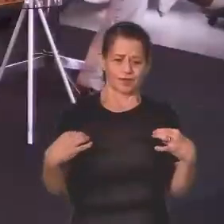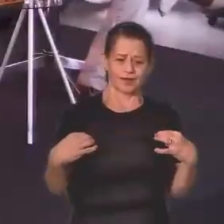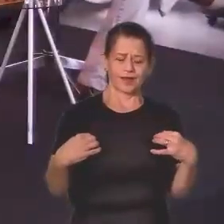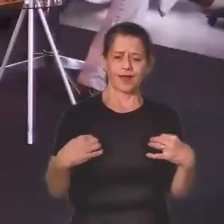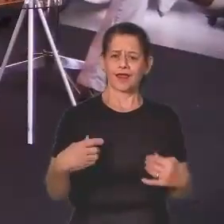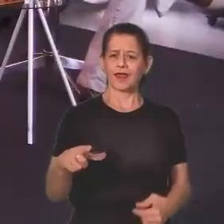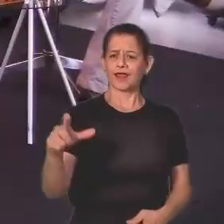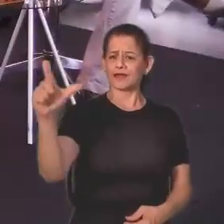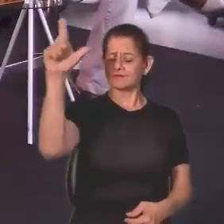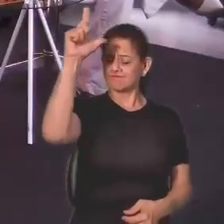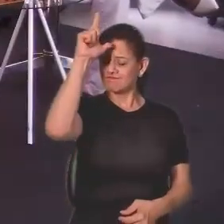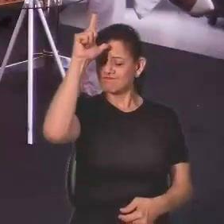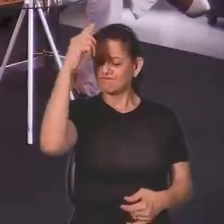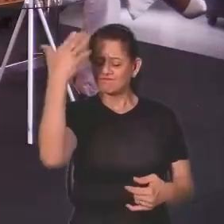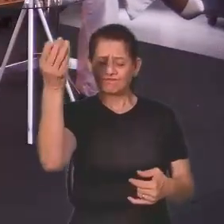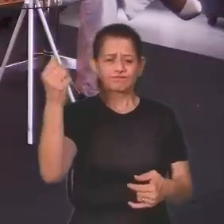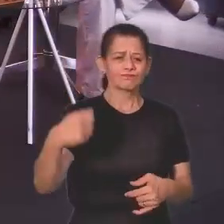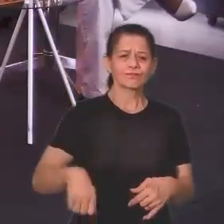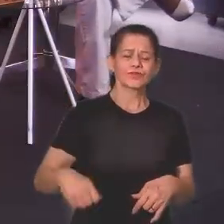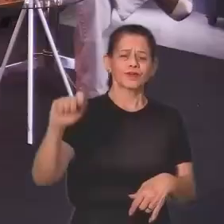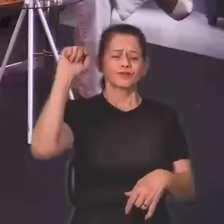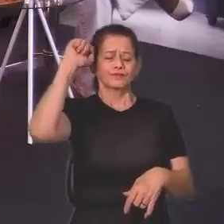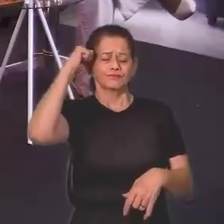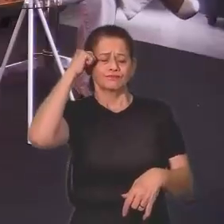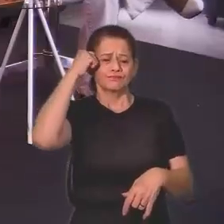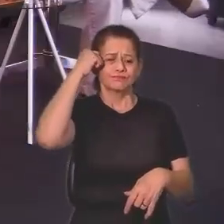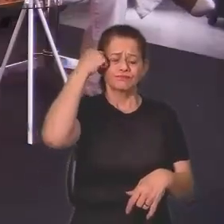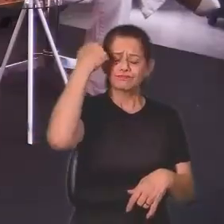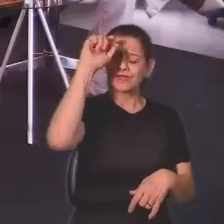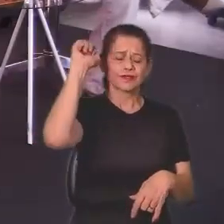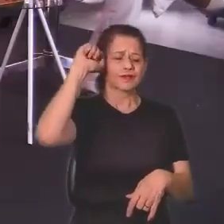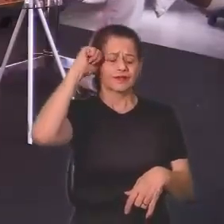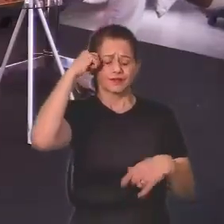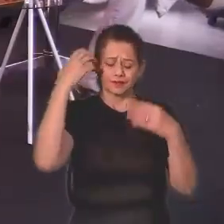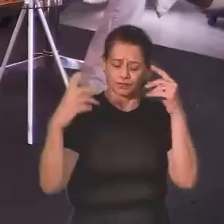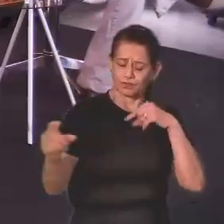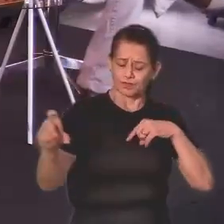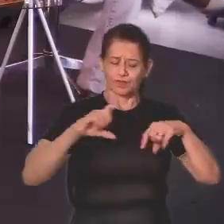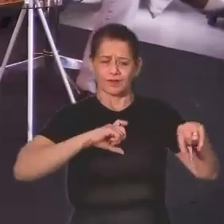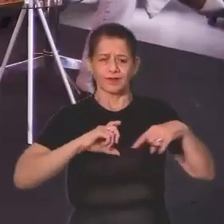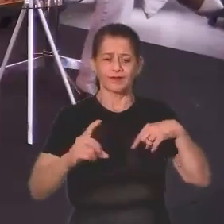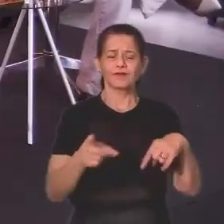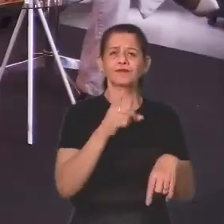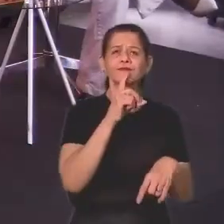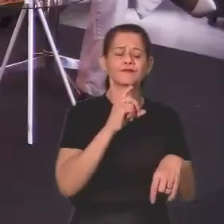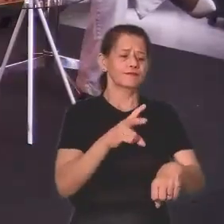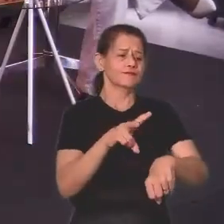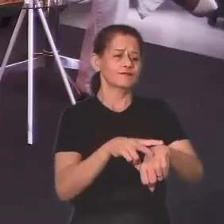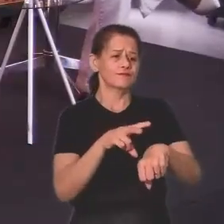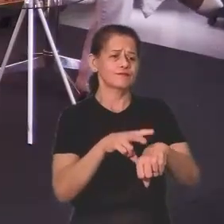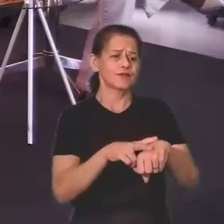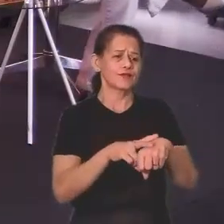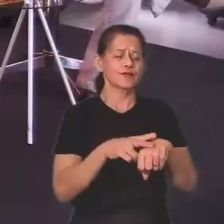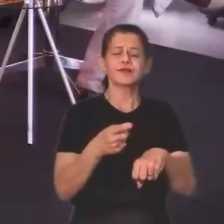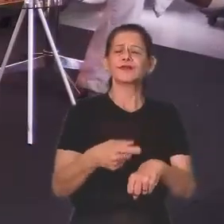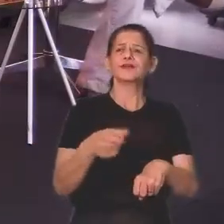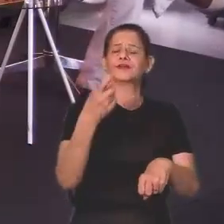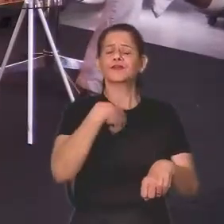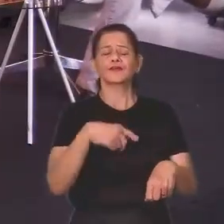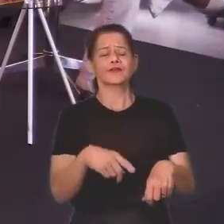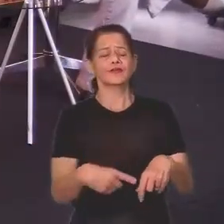africano, colorido, né, com cores verde, branca, amarelo, vermelho. Tenho tranças nos